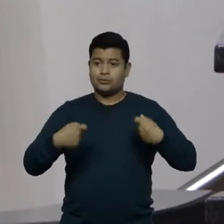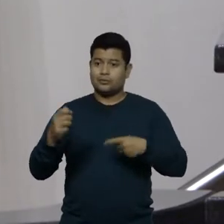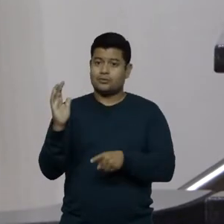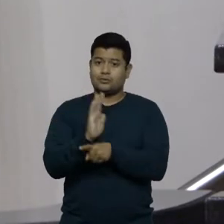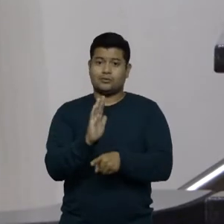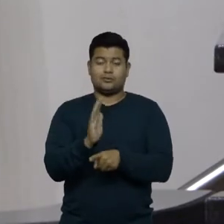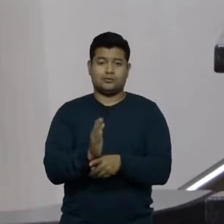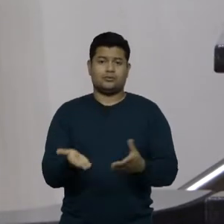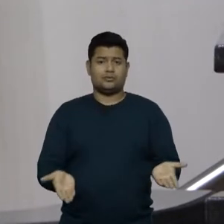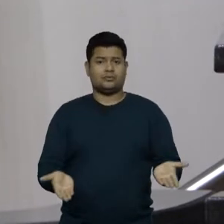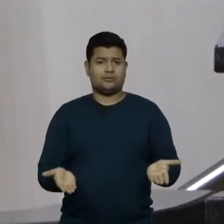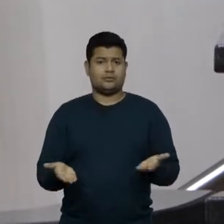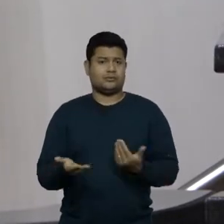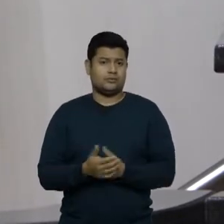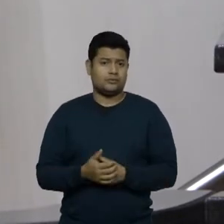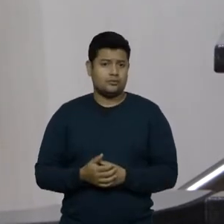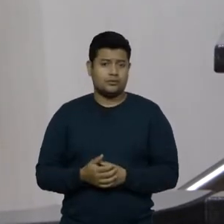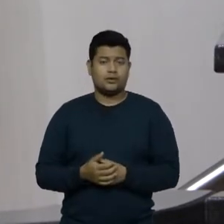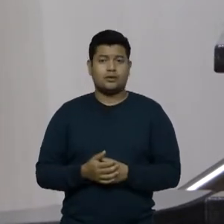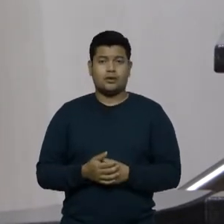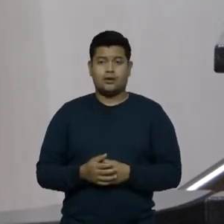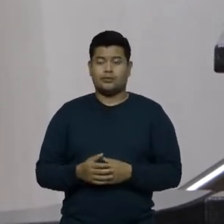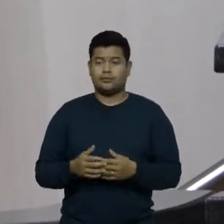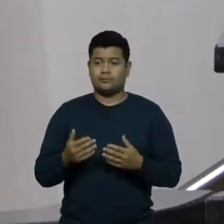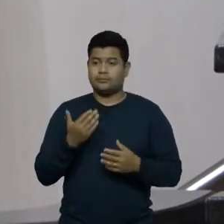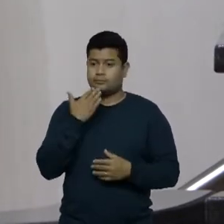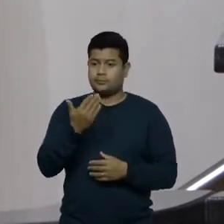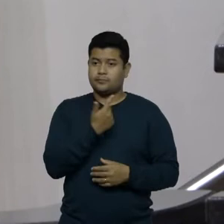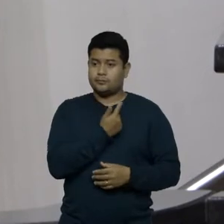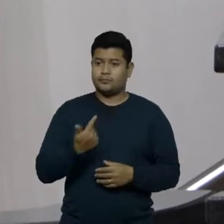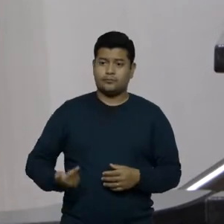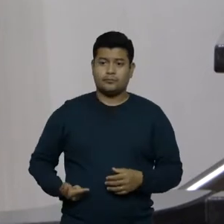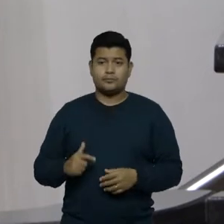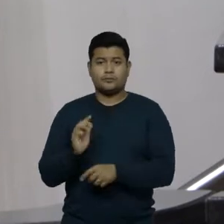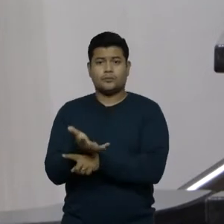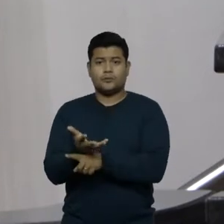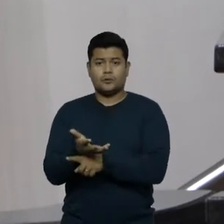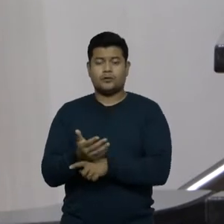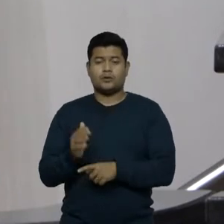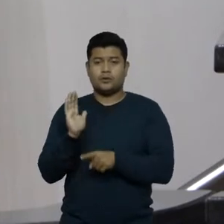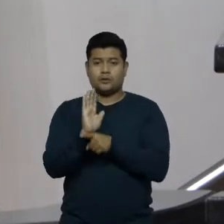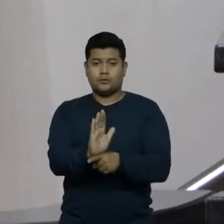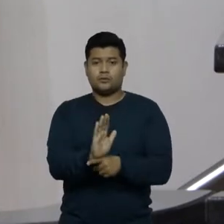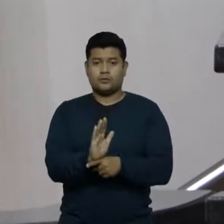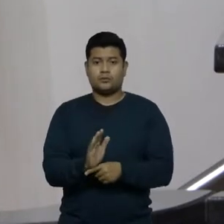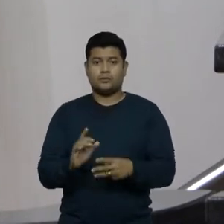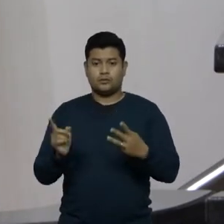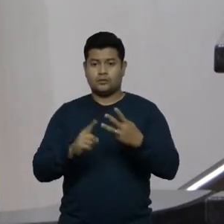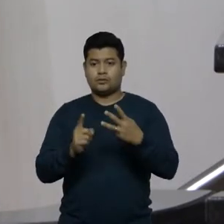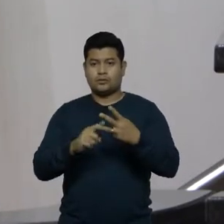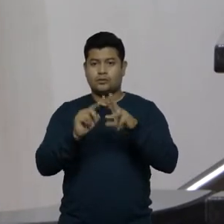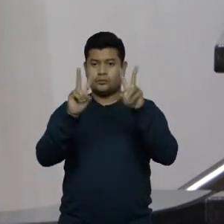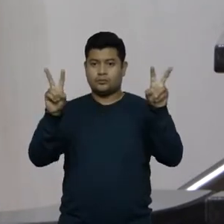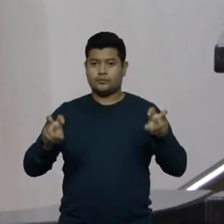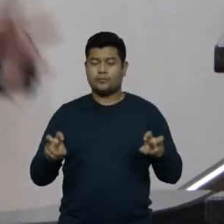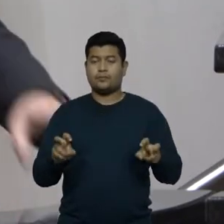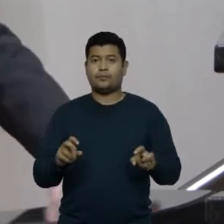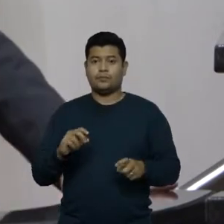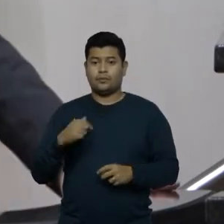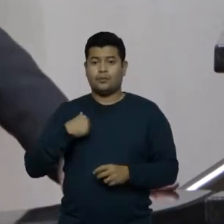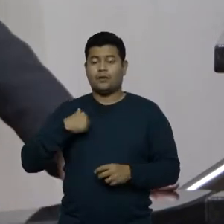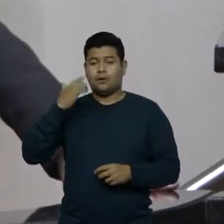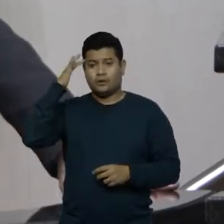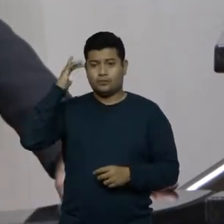se agilizar e ajudar de fato Santa Catarina e por fim o terceiro assunto para que julgo isso